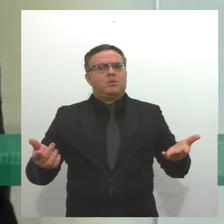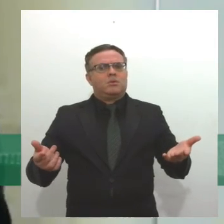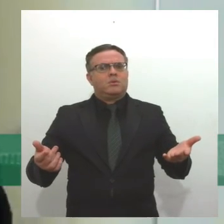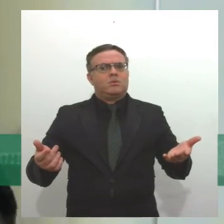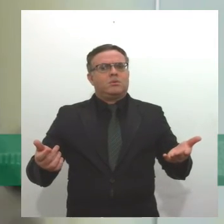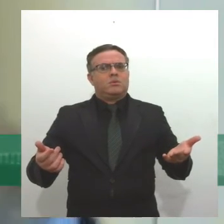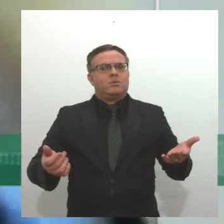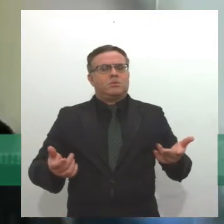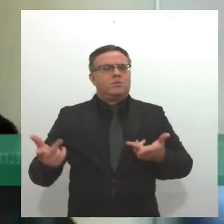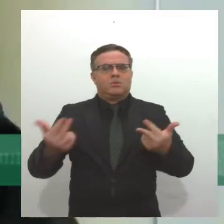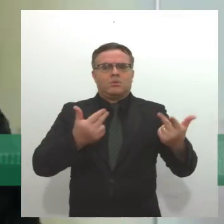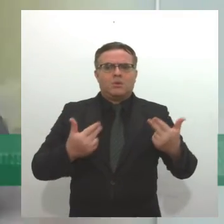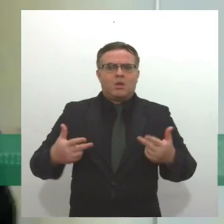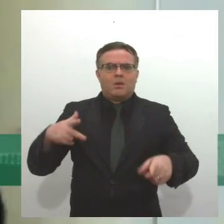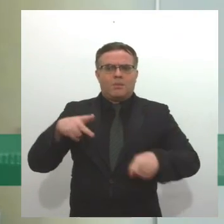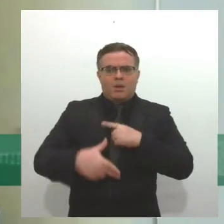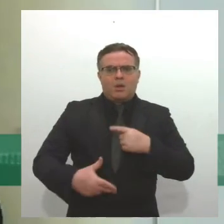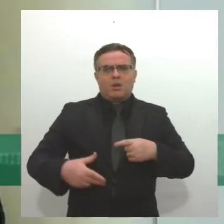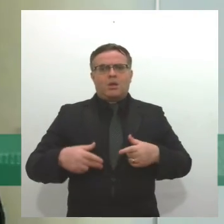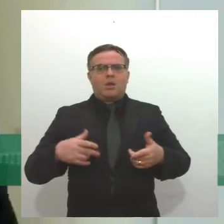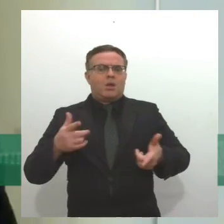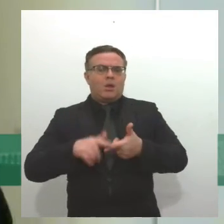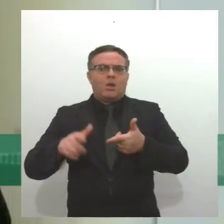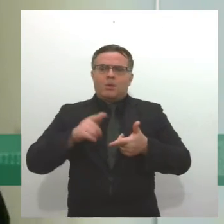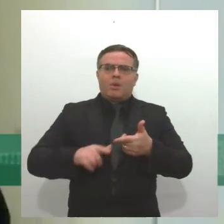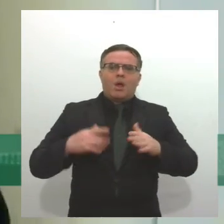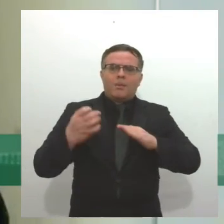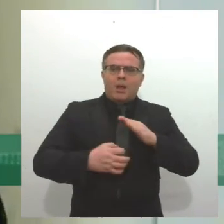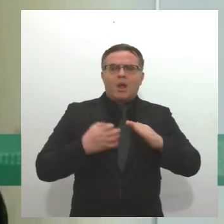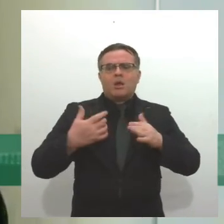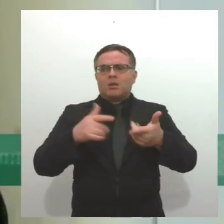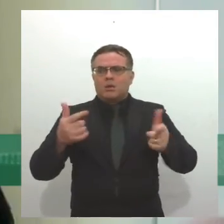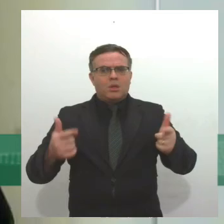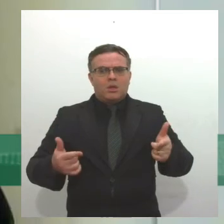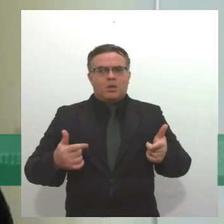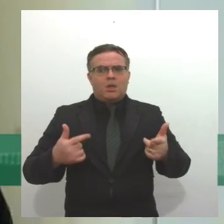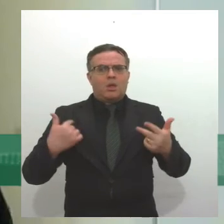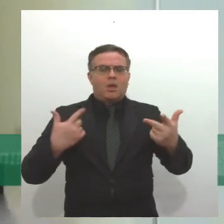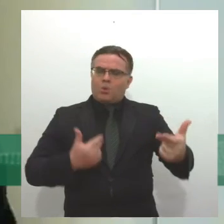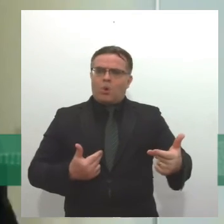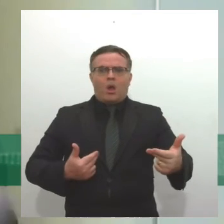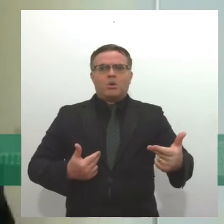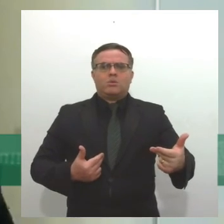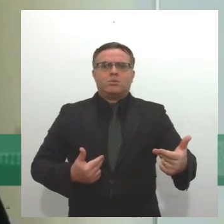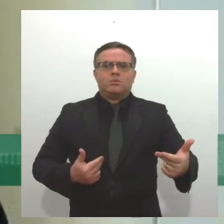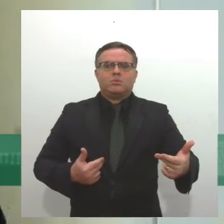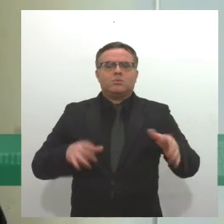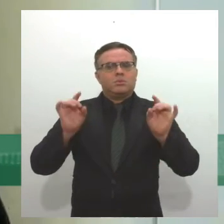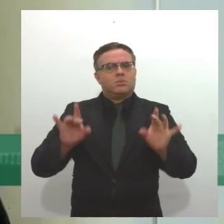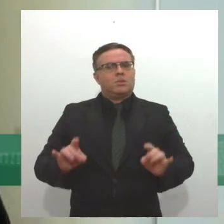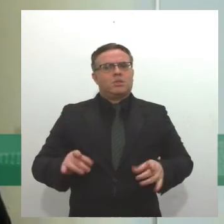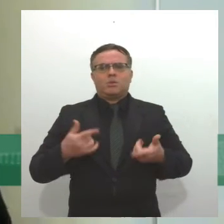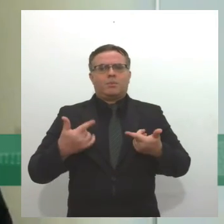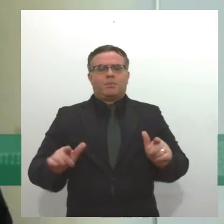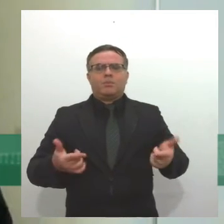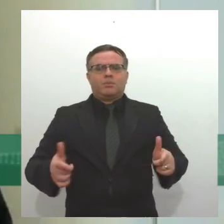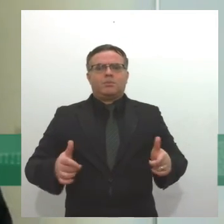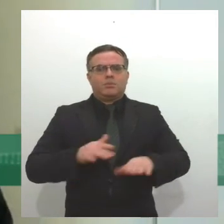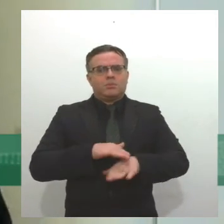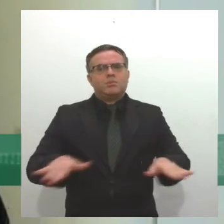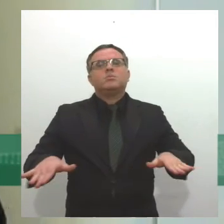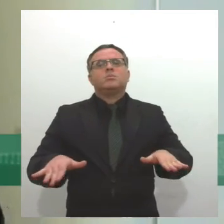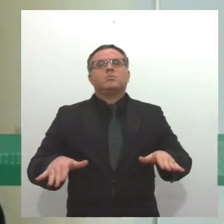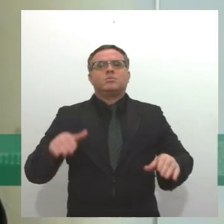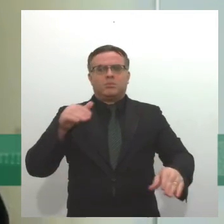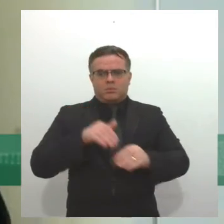Ah, mas aí vai quebrar a prefeitura, vai quebrar a empresa. Se eles não têm, nós não podemos ter esse privilégio. E nós acabamos também com um